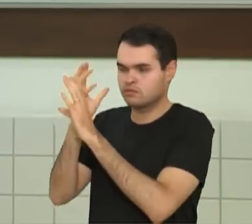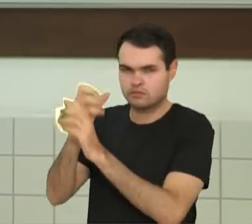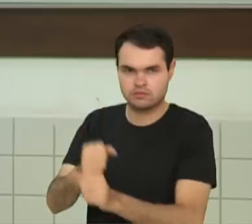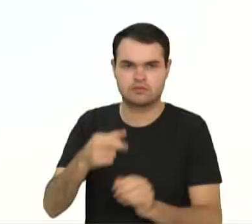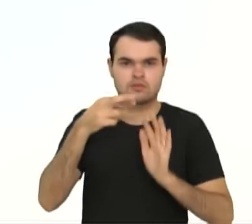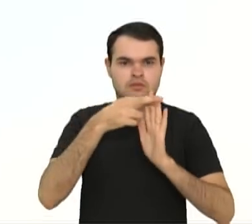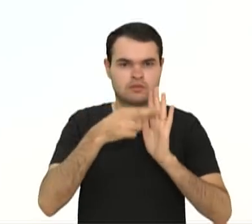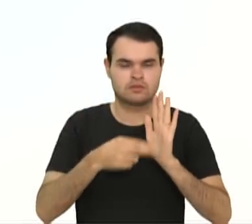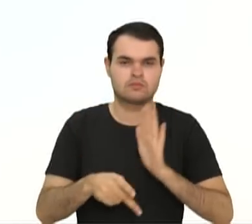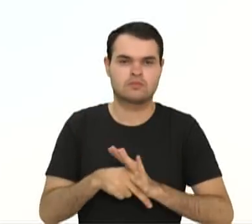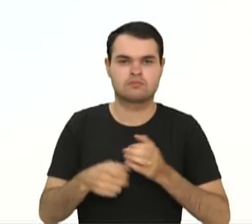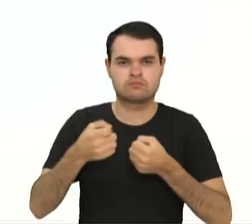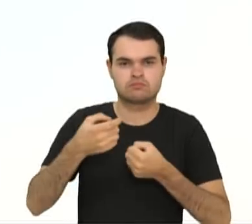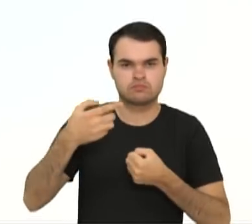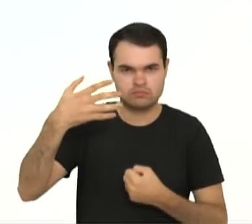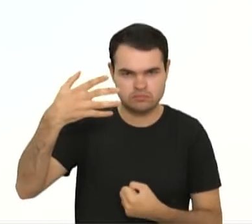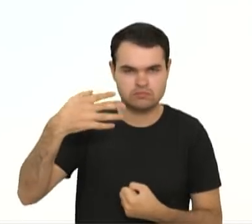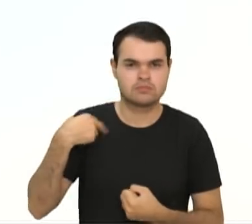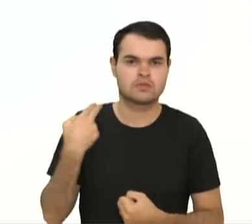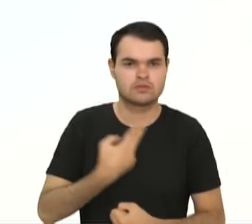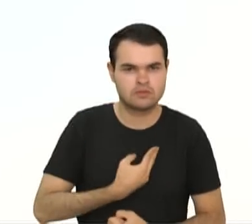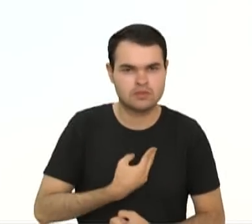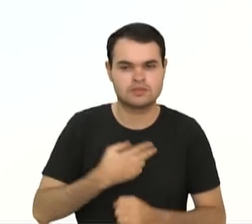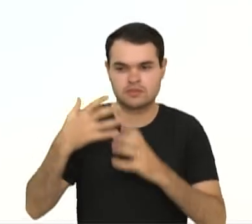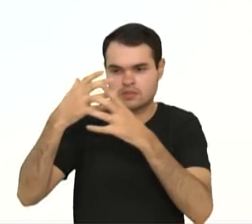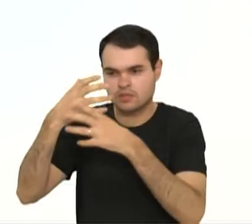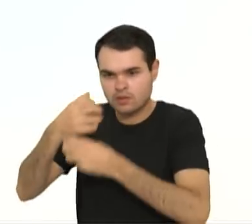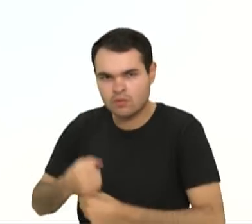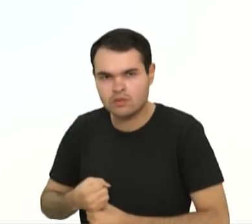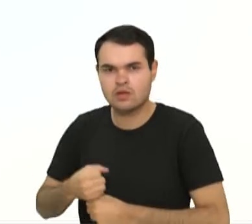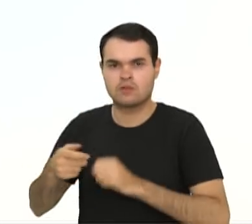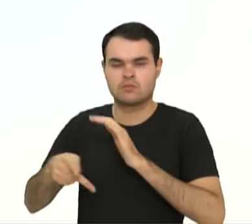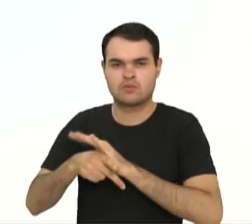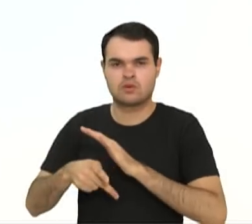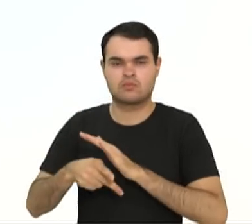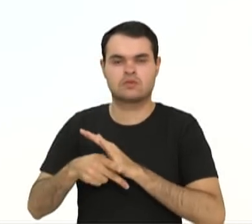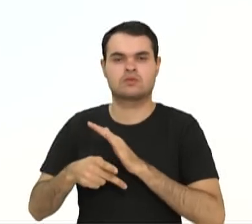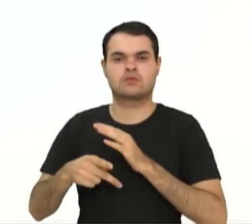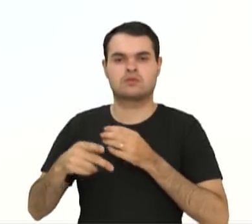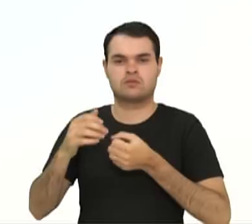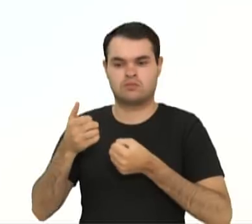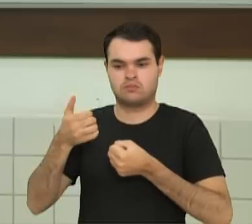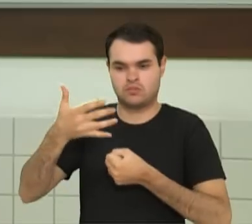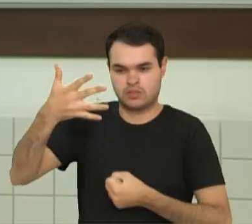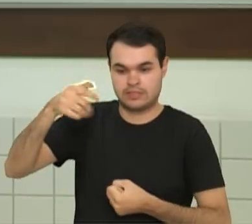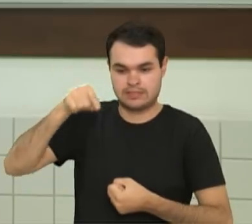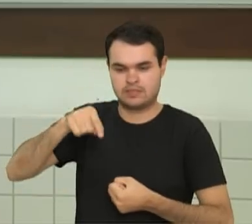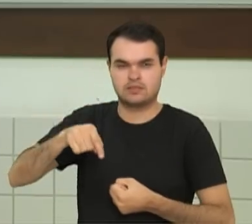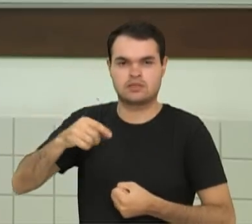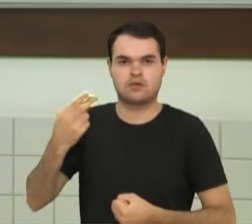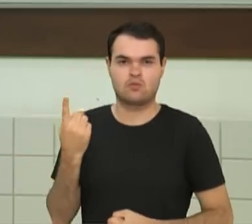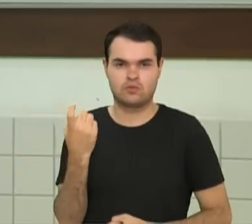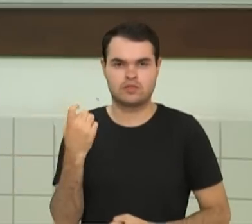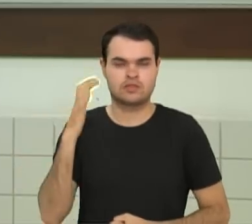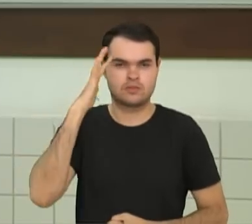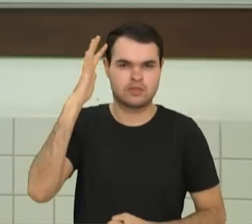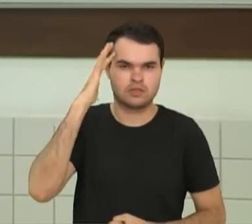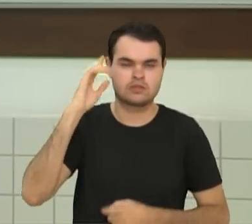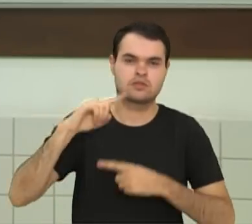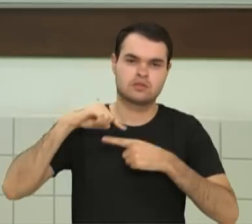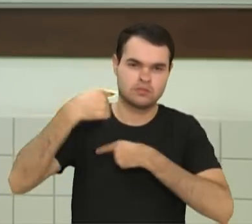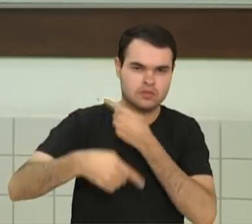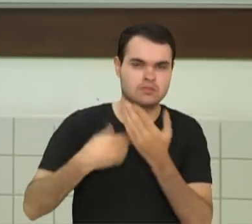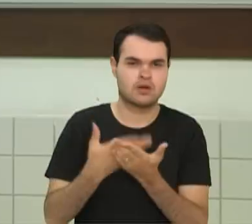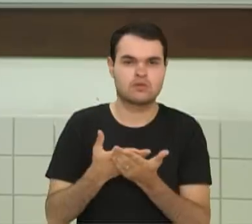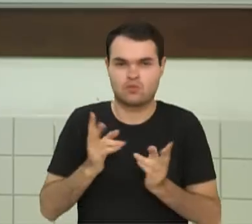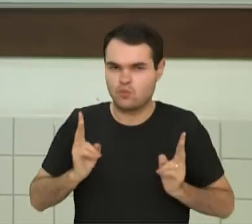propriedades de potenciação para que a gente pudesse calcular a potência da unidade imaginária. Na próxima aula, a gente ainda